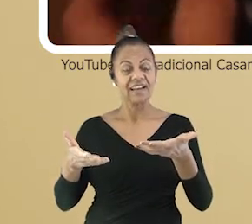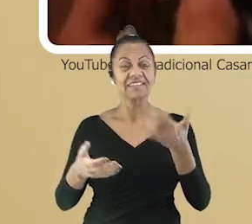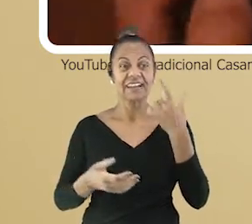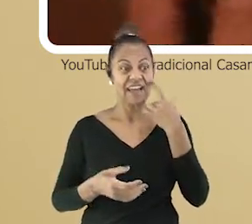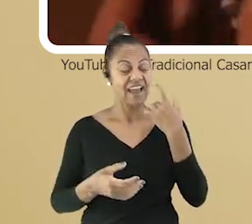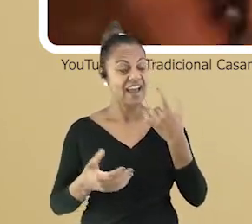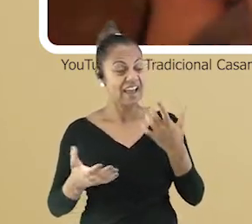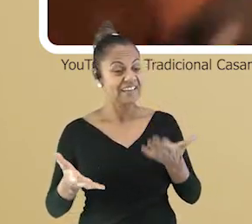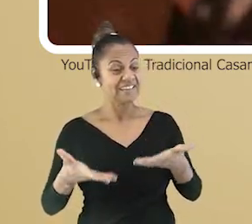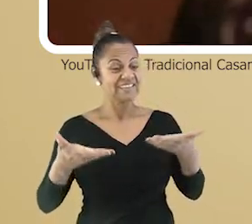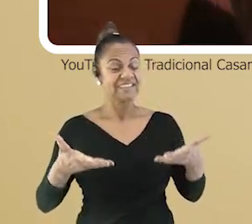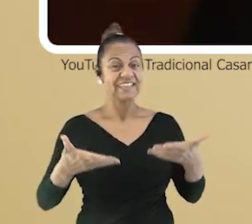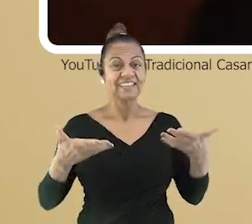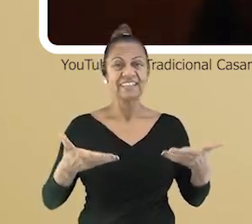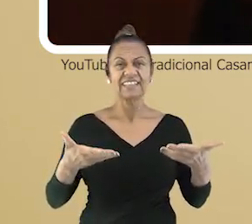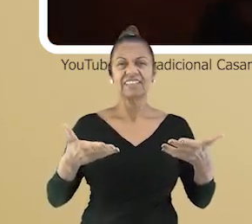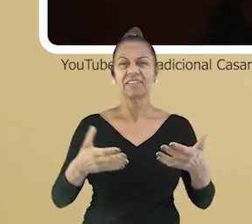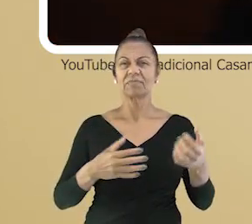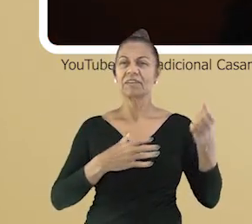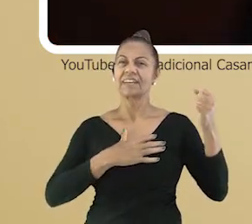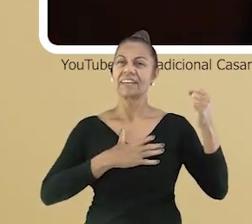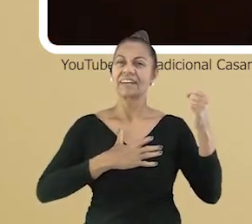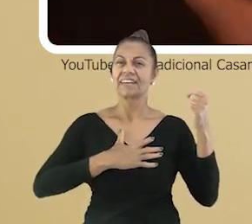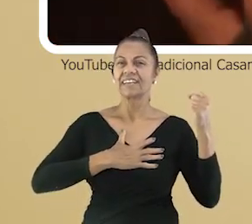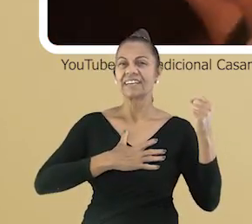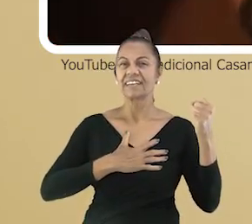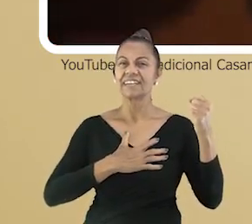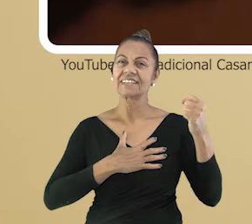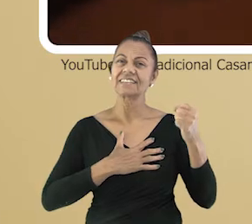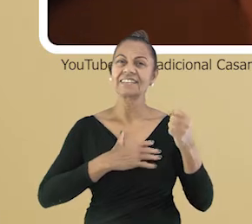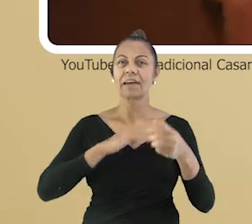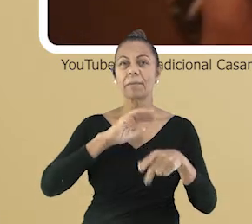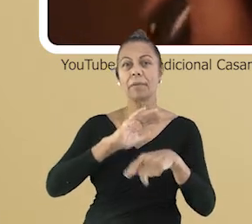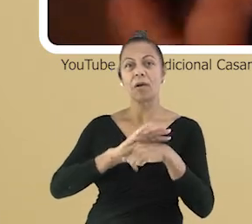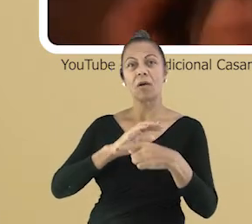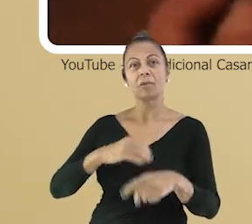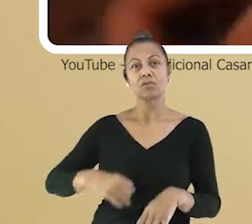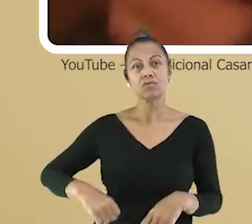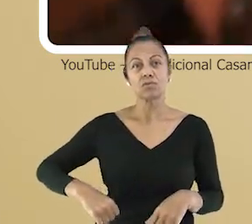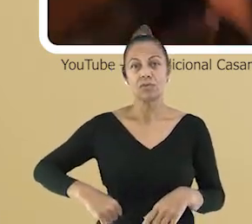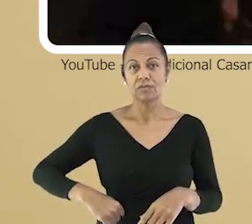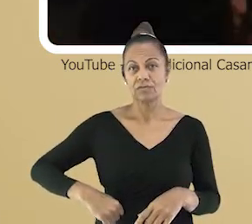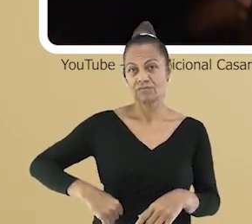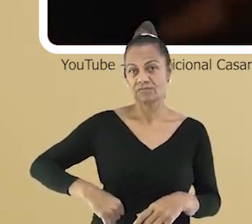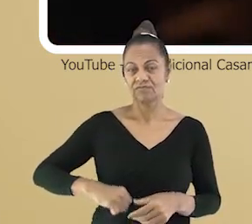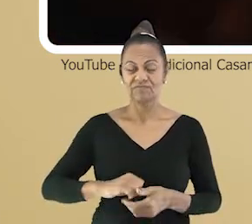Uma concertina, que faz parte da tradição pomerana, alegra os convidados.